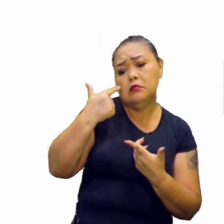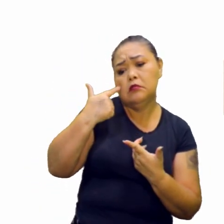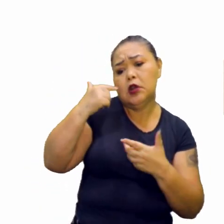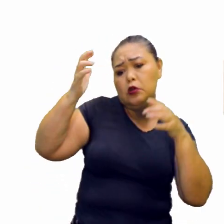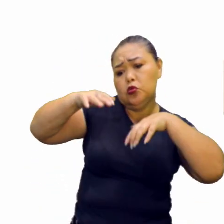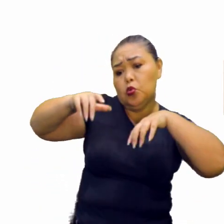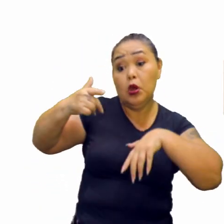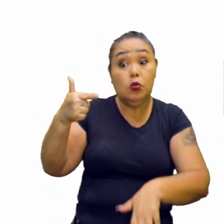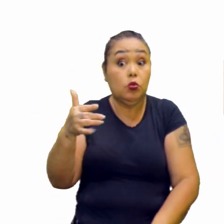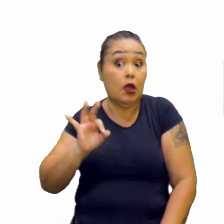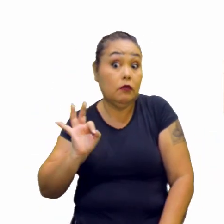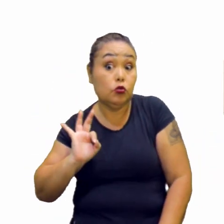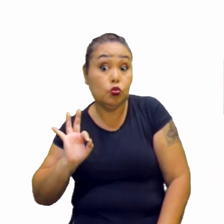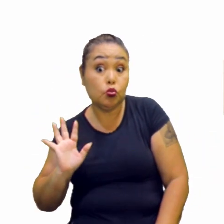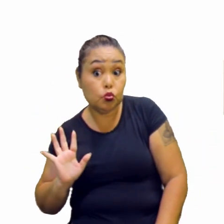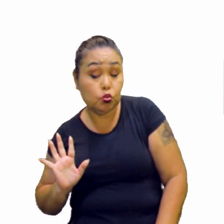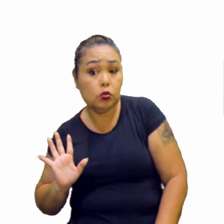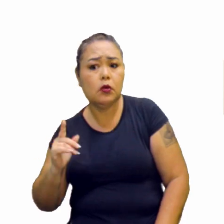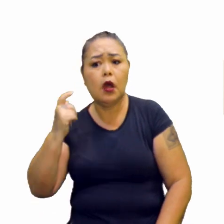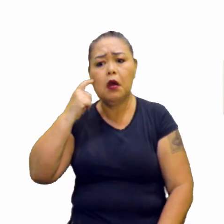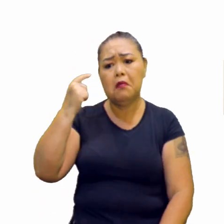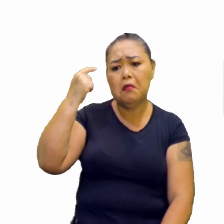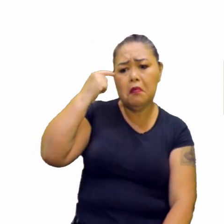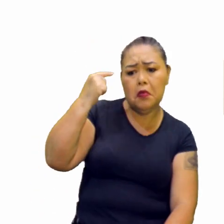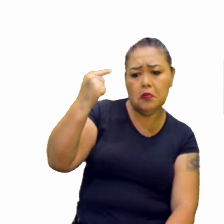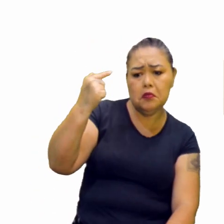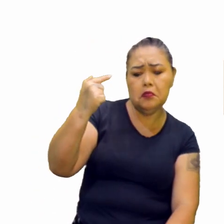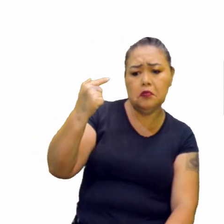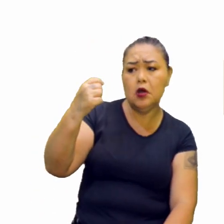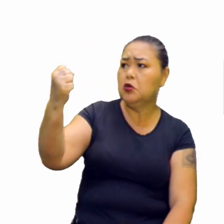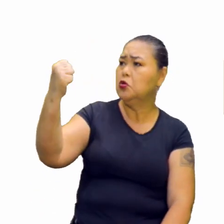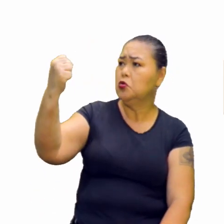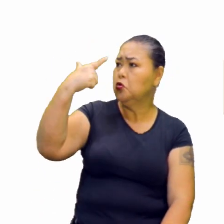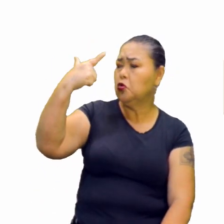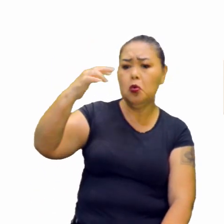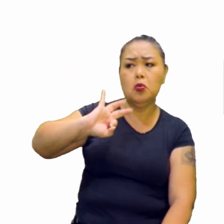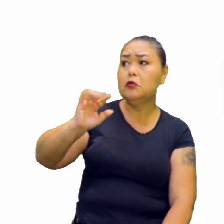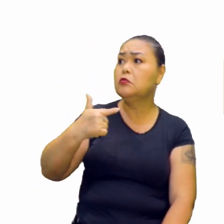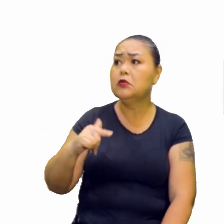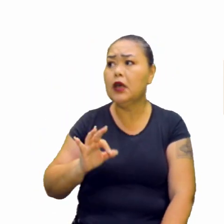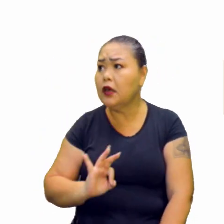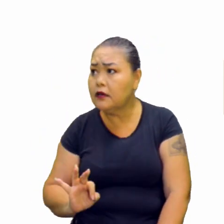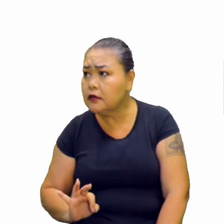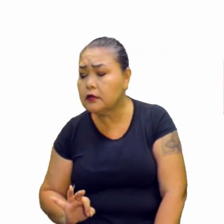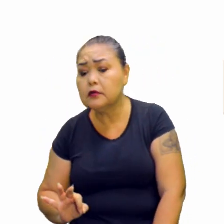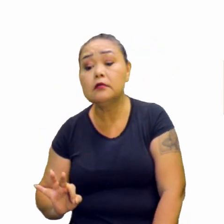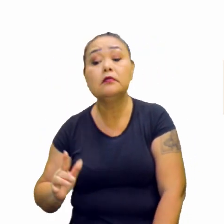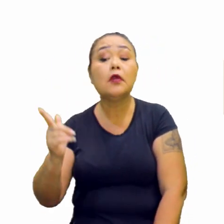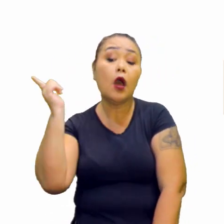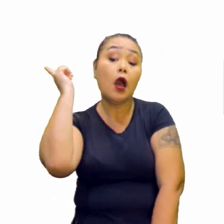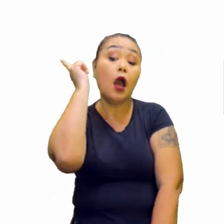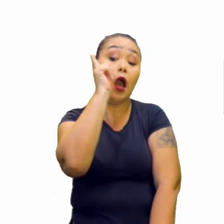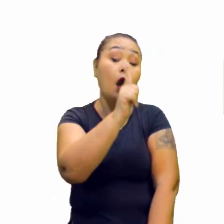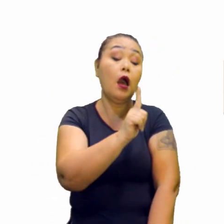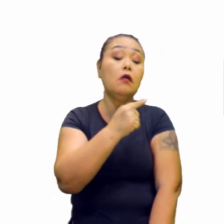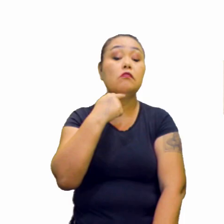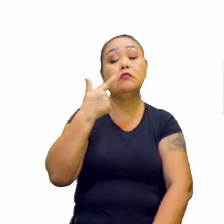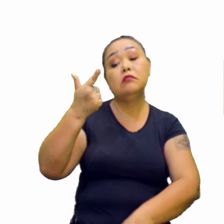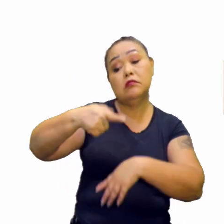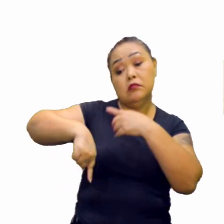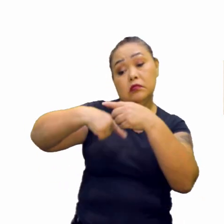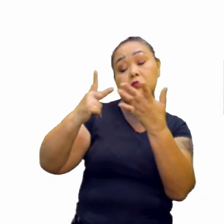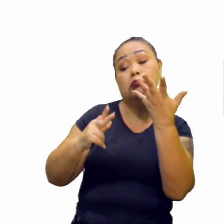teve? A expectativa era mais incidência solar e não teve? E aí você consegue, nessa renovação, a poda de